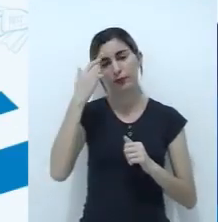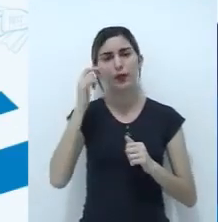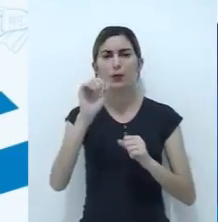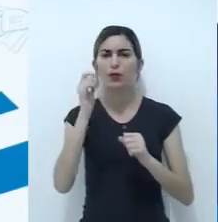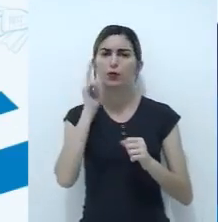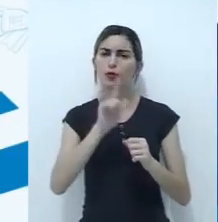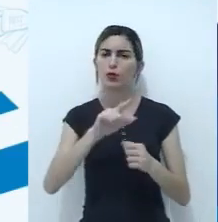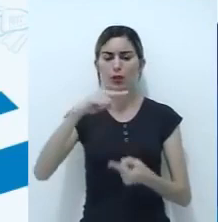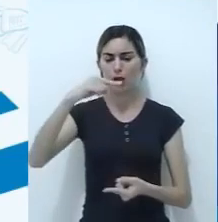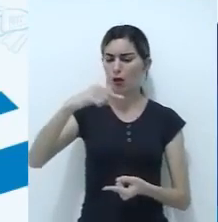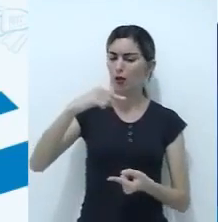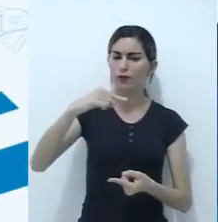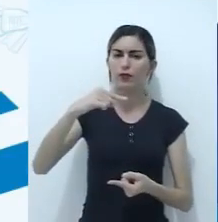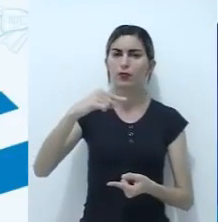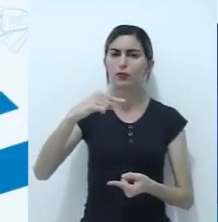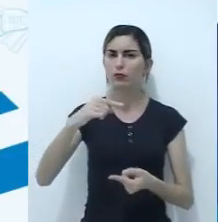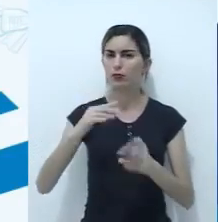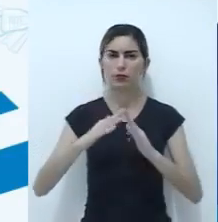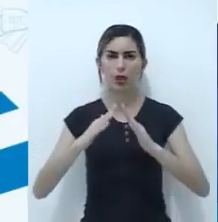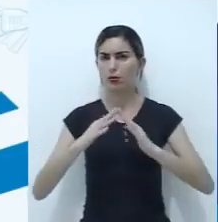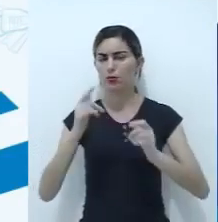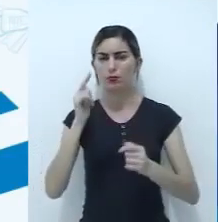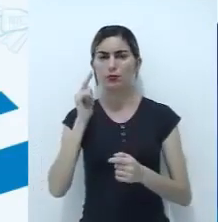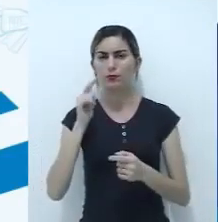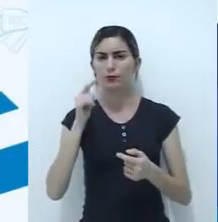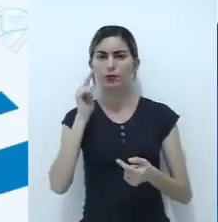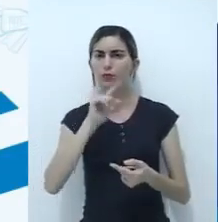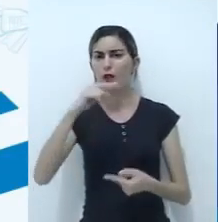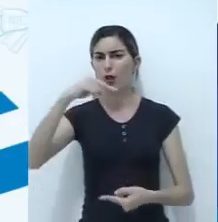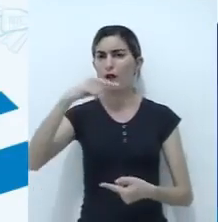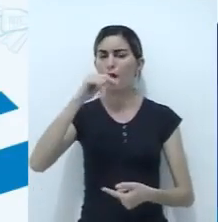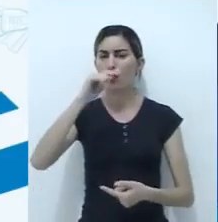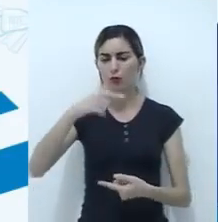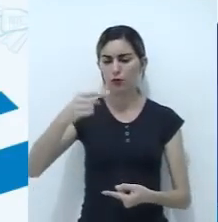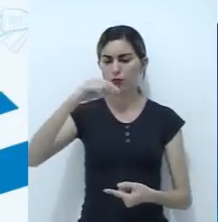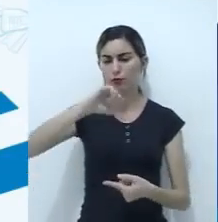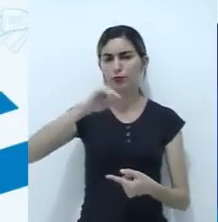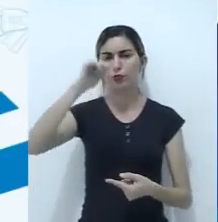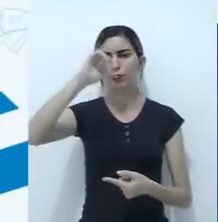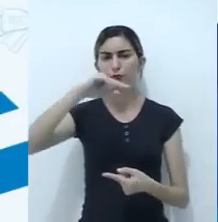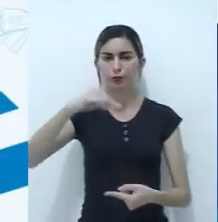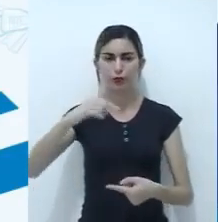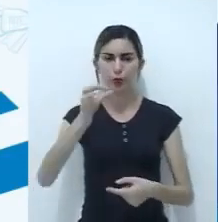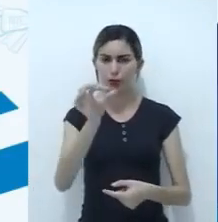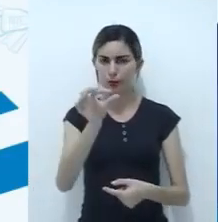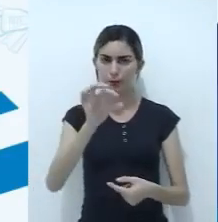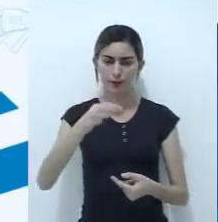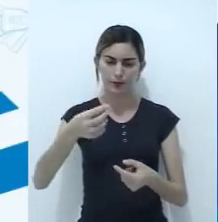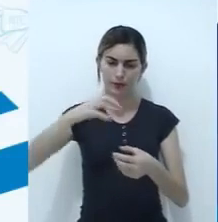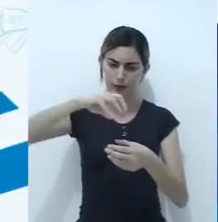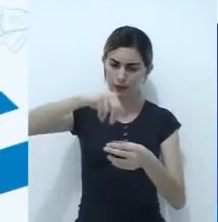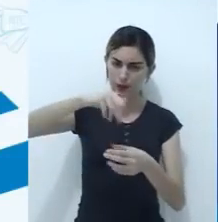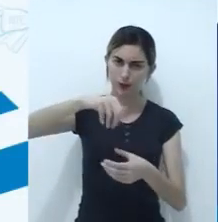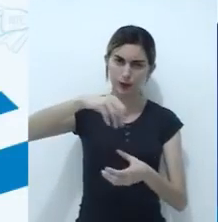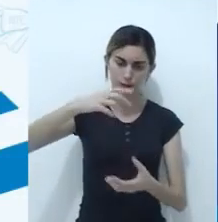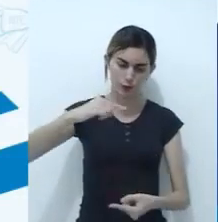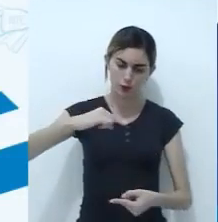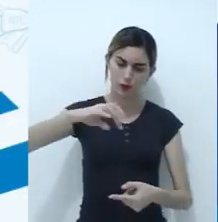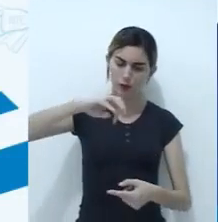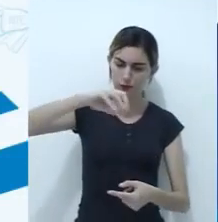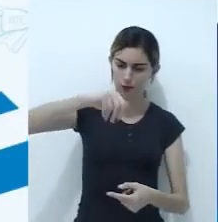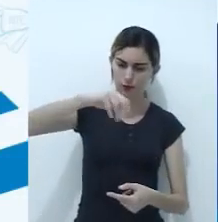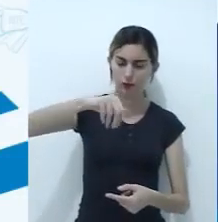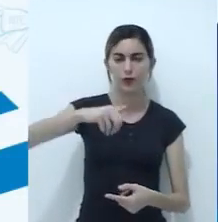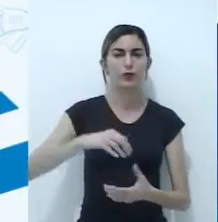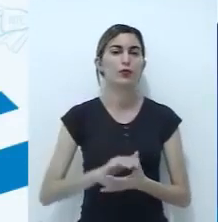Você pode conseguir em casa uma garrafinha dessa, né? Uma garrafinha dessa mineral. Veja que eu tenho aqui minha tampinha, né? Eu vou fechar o